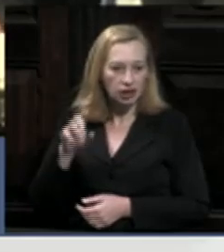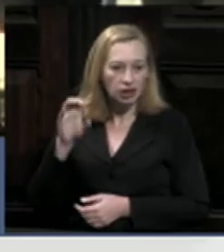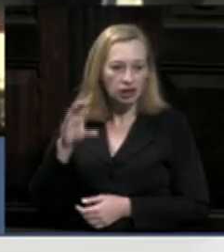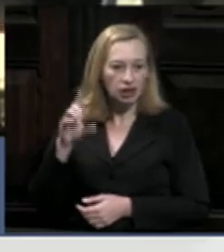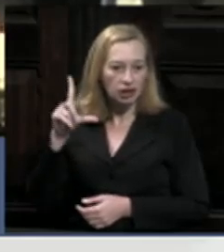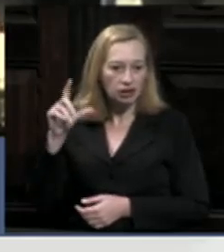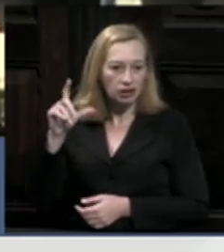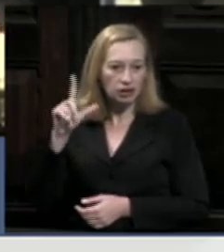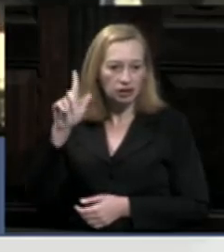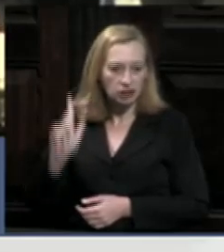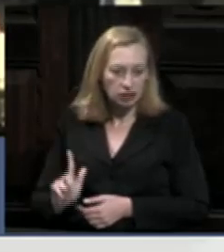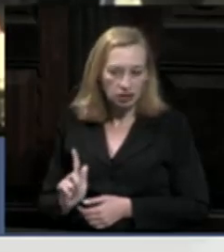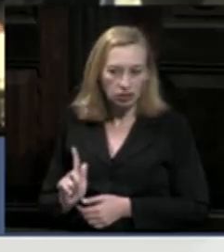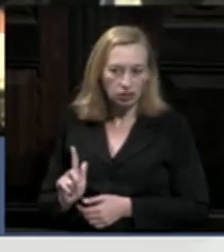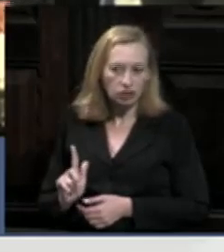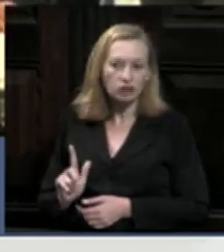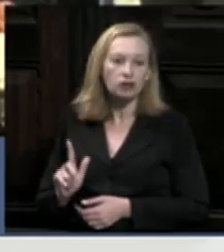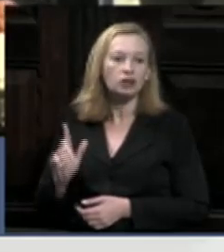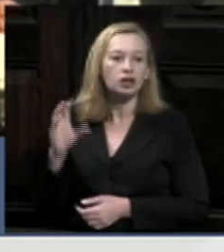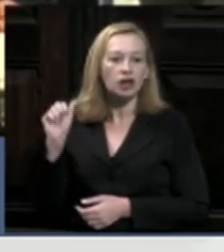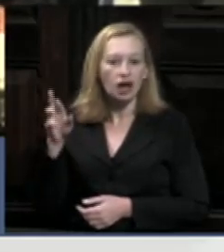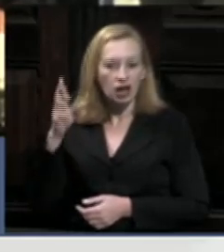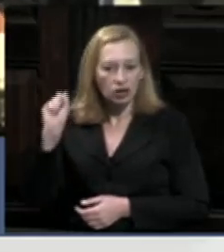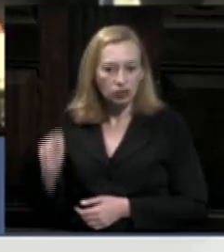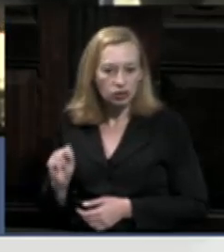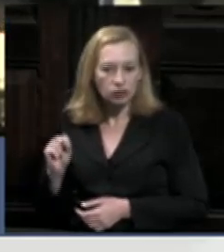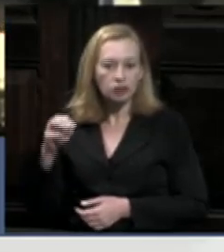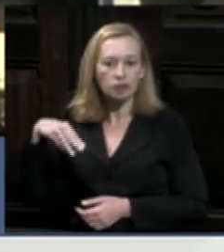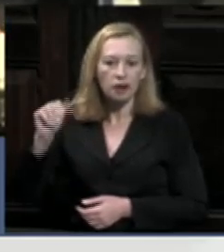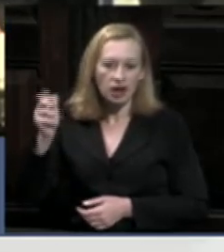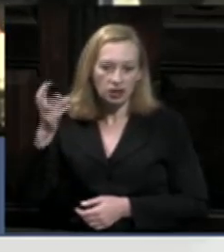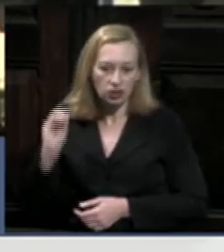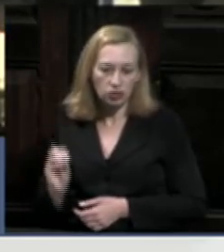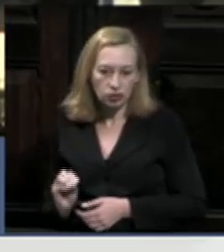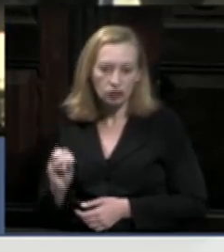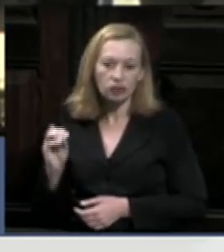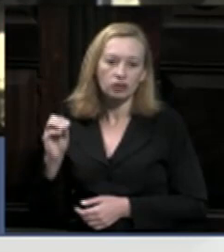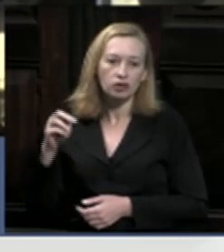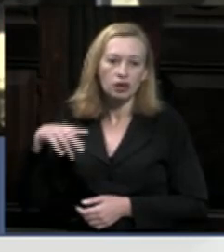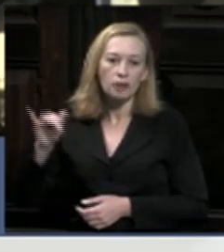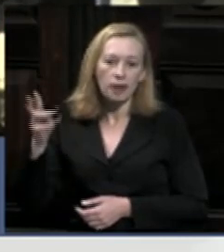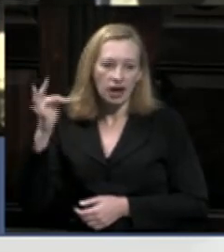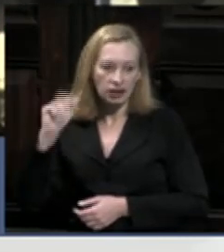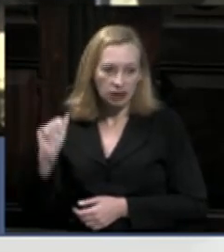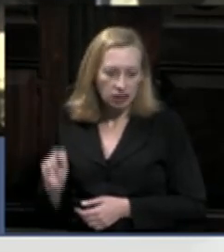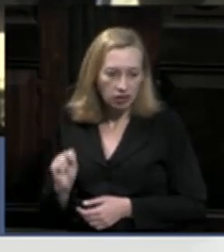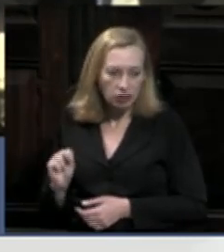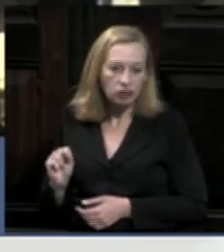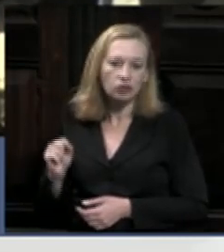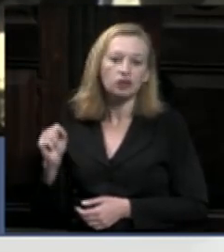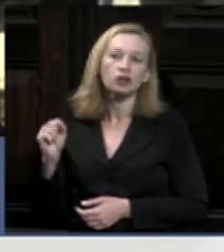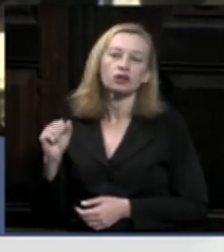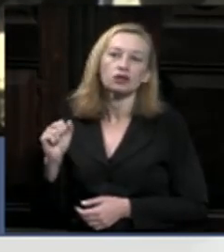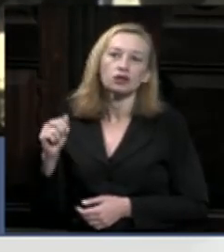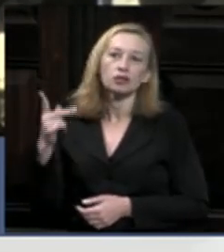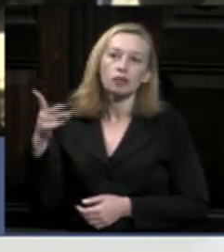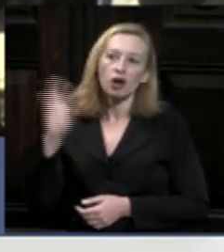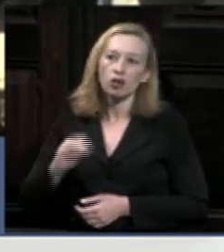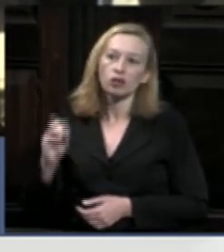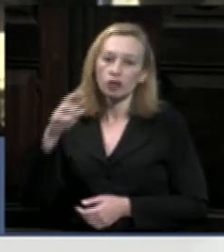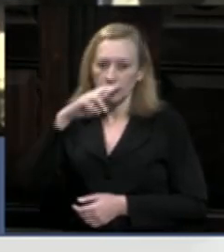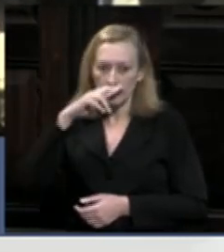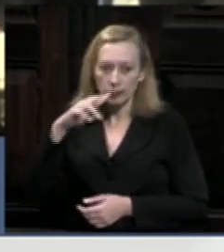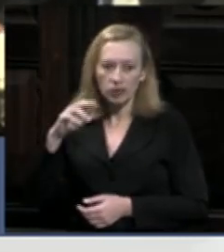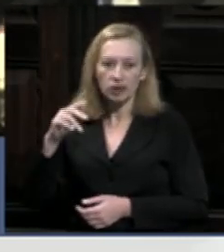lazaroni carlos minc marcelo freixo mas pacheco nivaldo molin martha rocha paulo ramos ela todo vencido